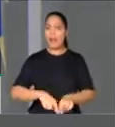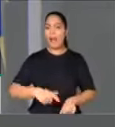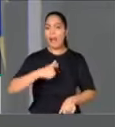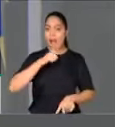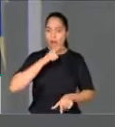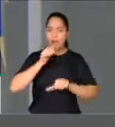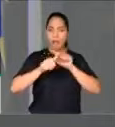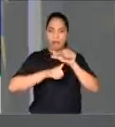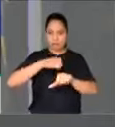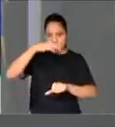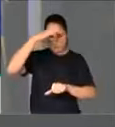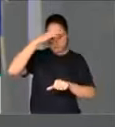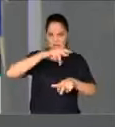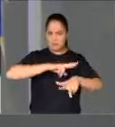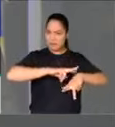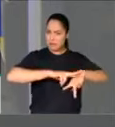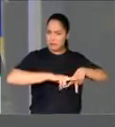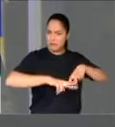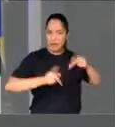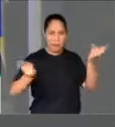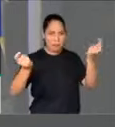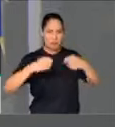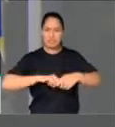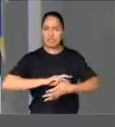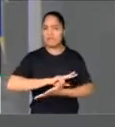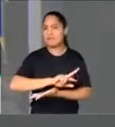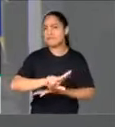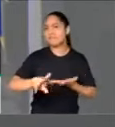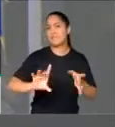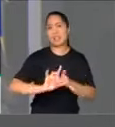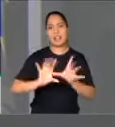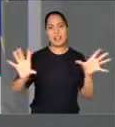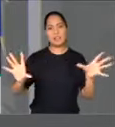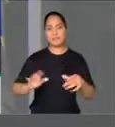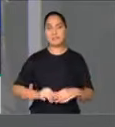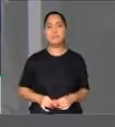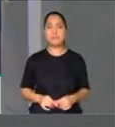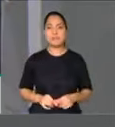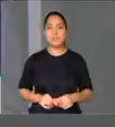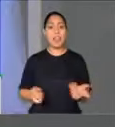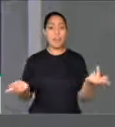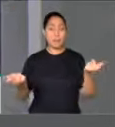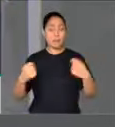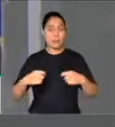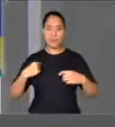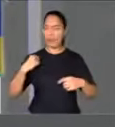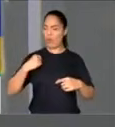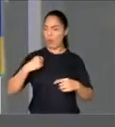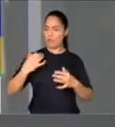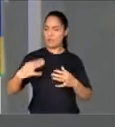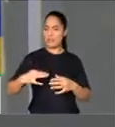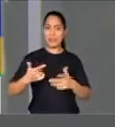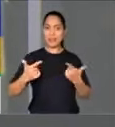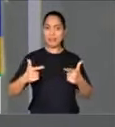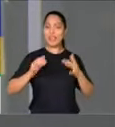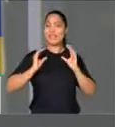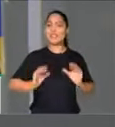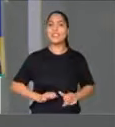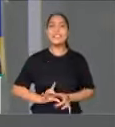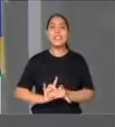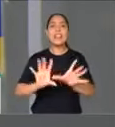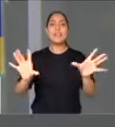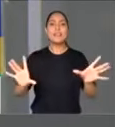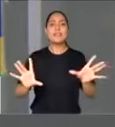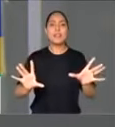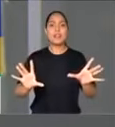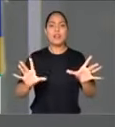afinal, cidadania não tem roupa certa. E como o maior presente que nós podíamos ter recebido